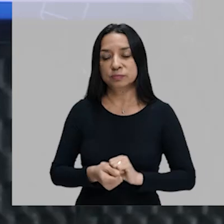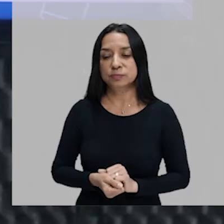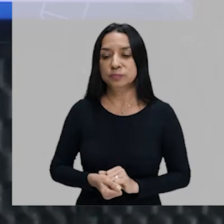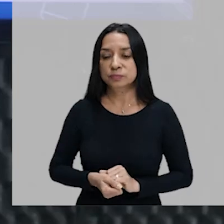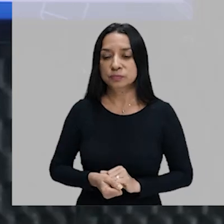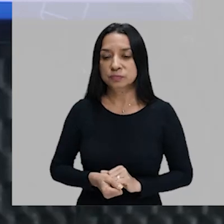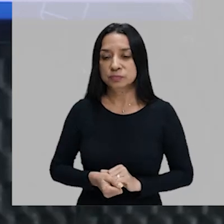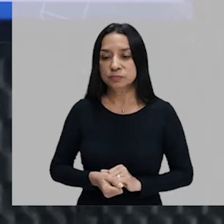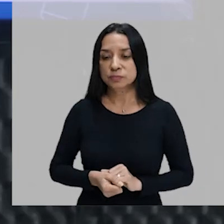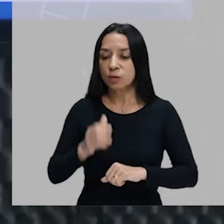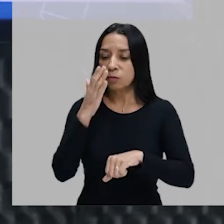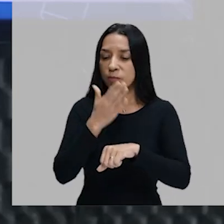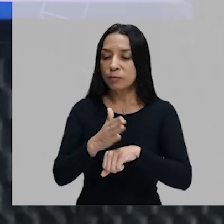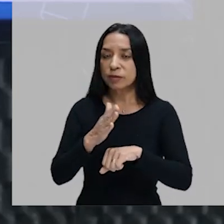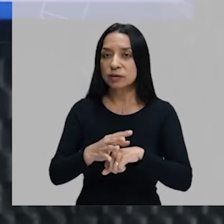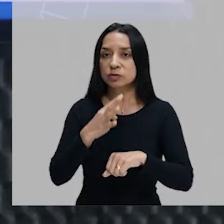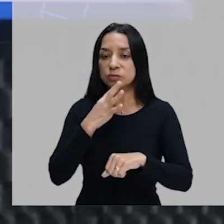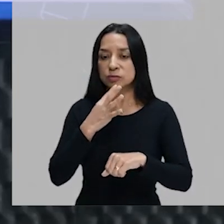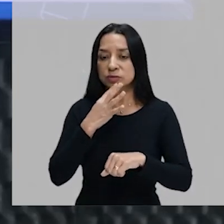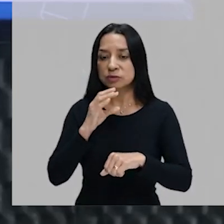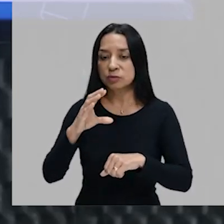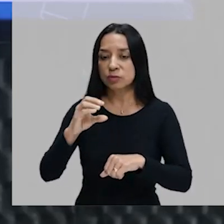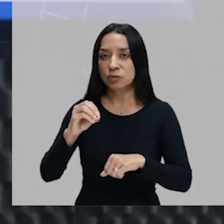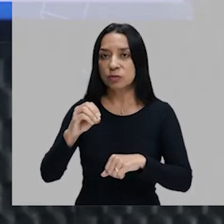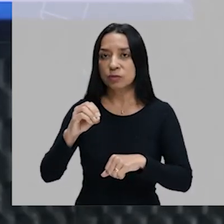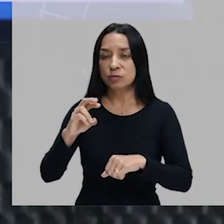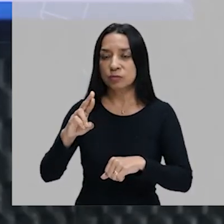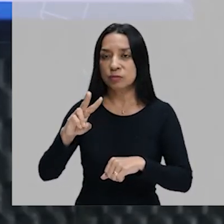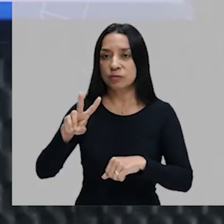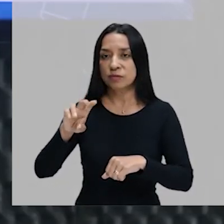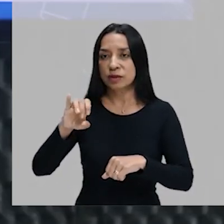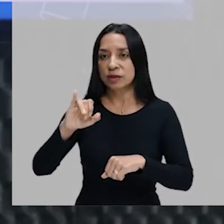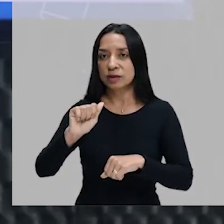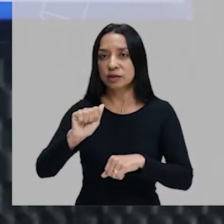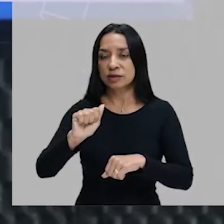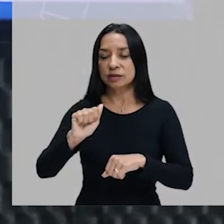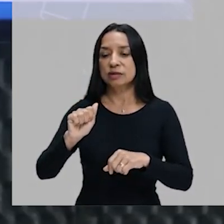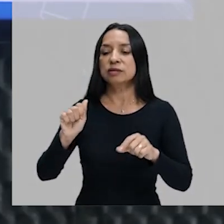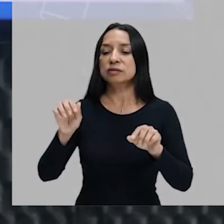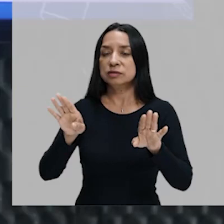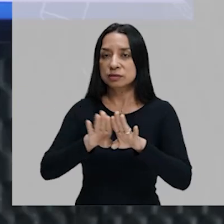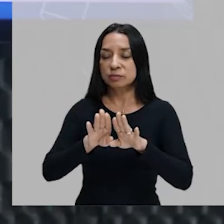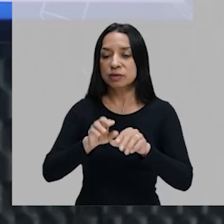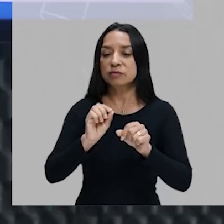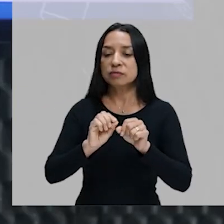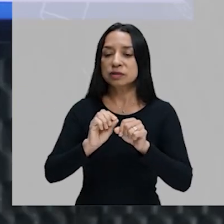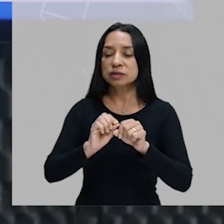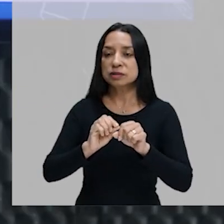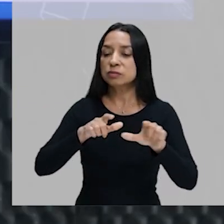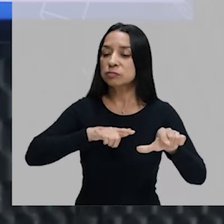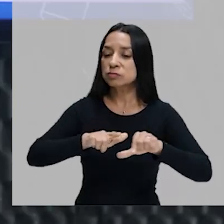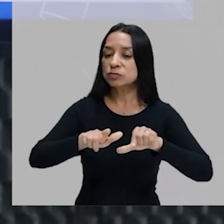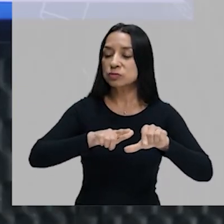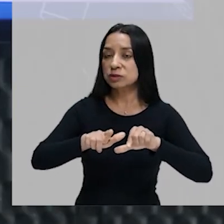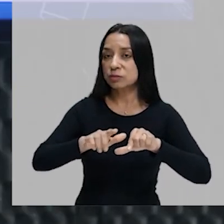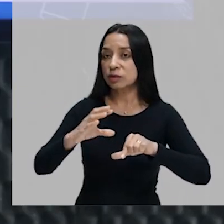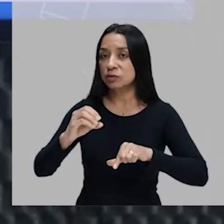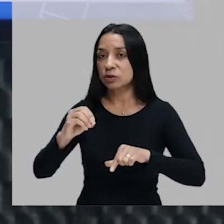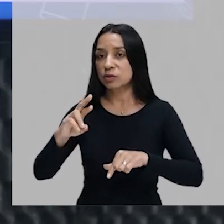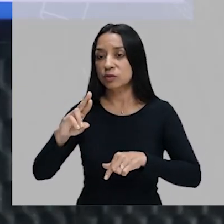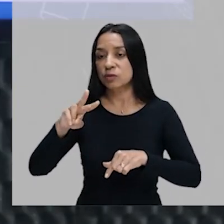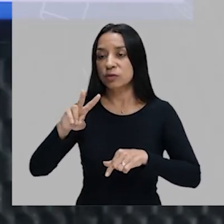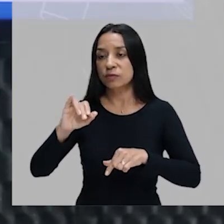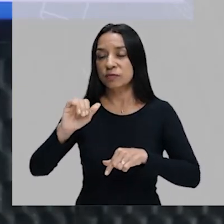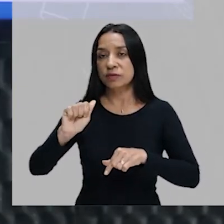compulsório, de uma prática conhecida como corvéia. Eles também realizavam o trabalho compulsório em obras